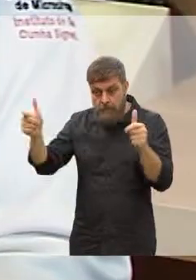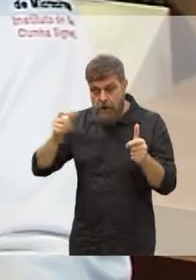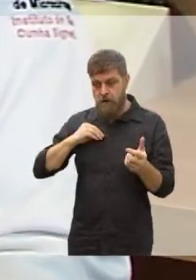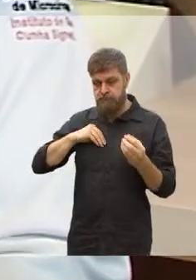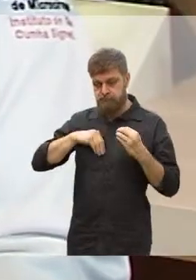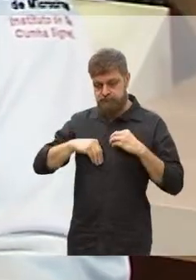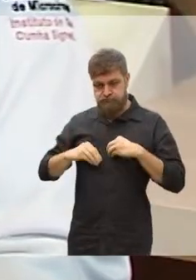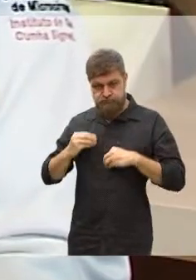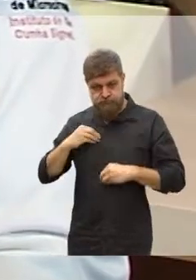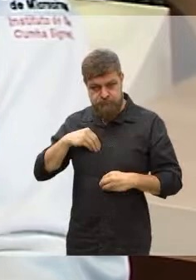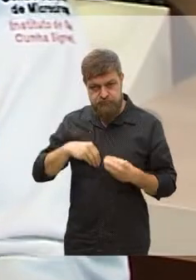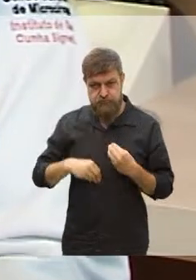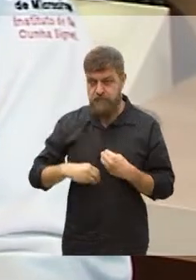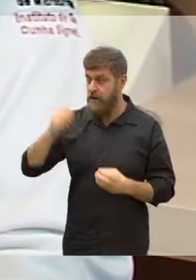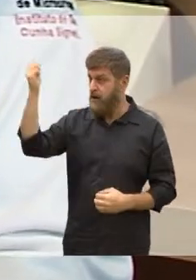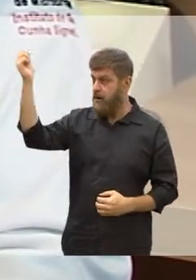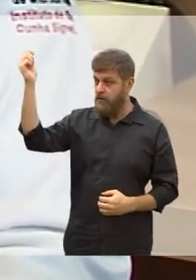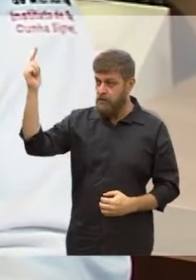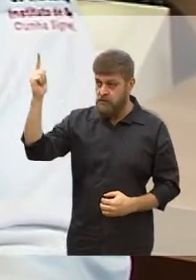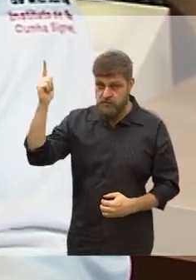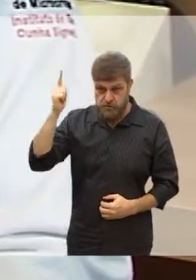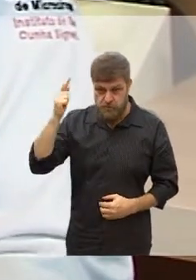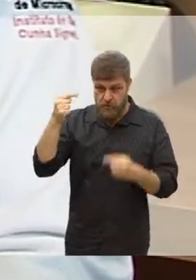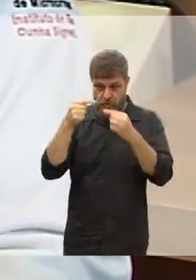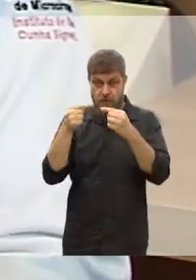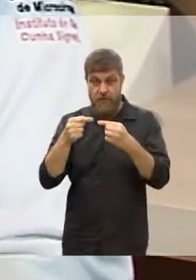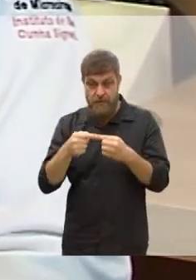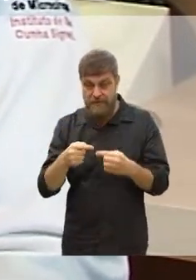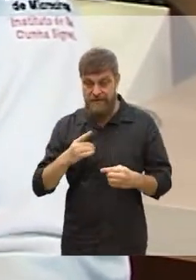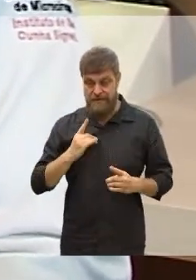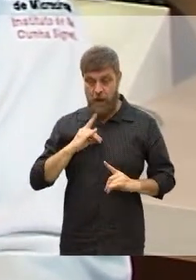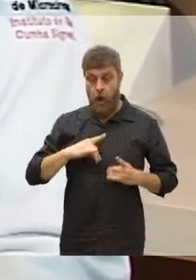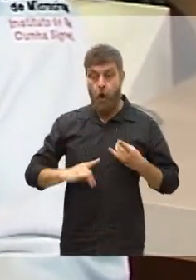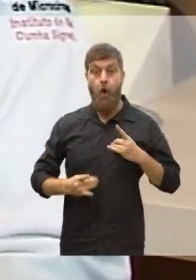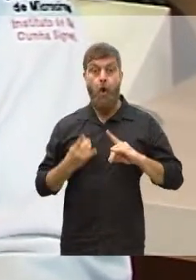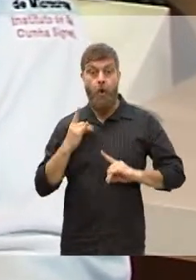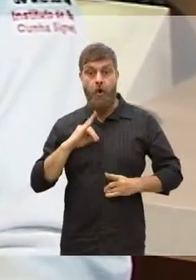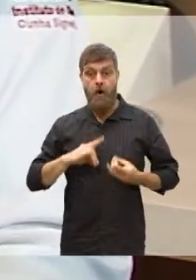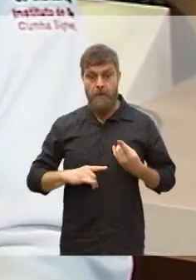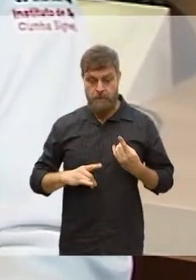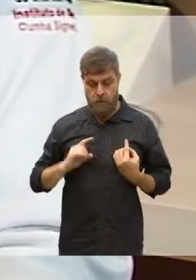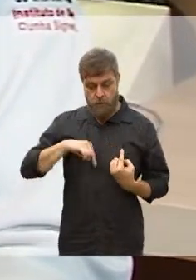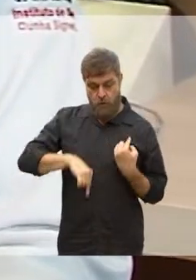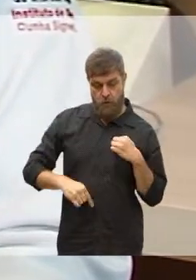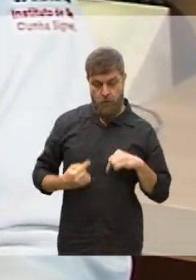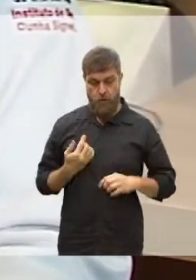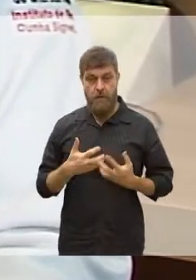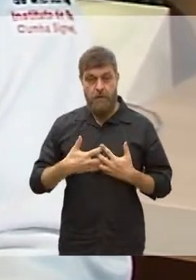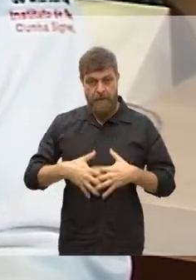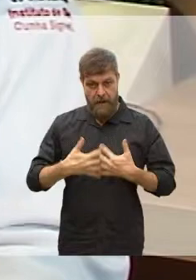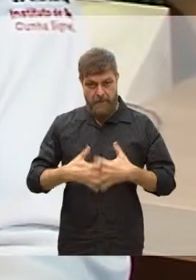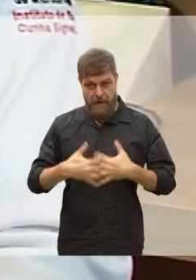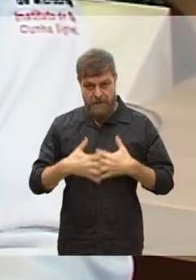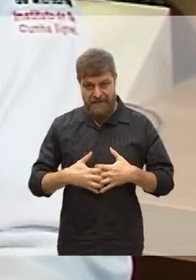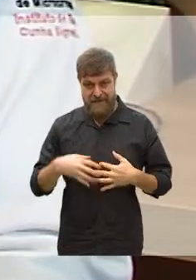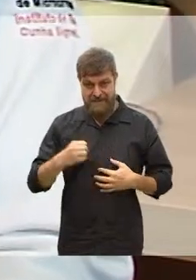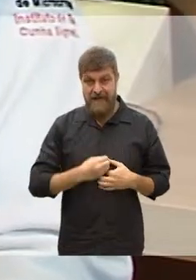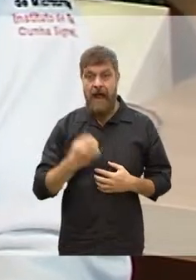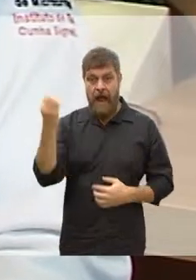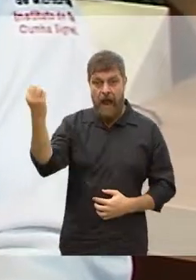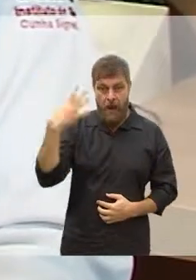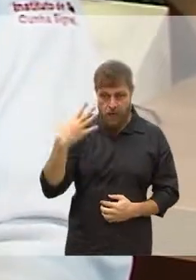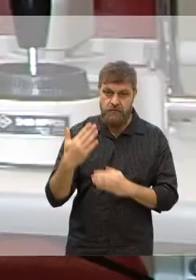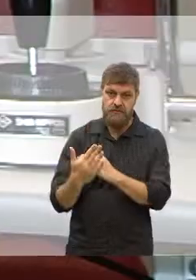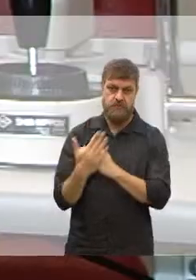A radiação solar responde por liberação de vários tipos de hormônios. Então, a luz é